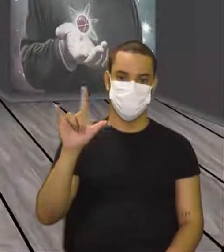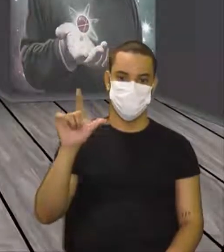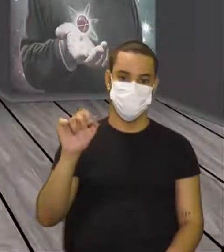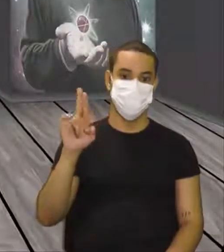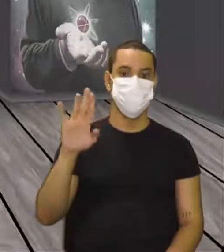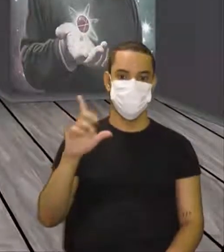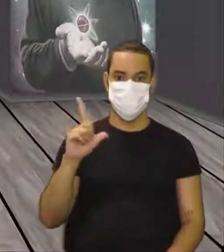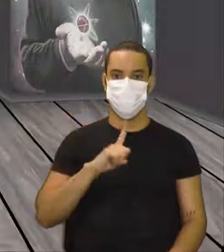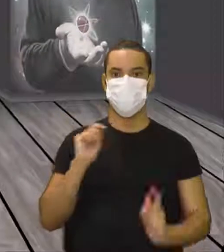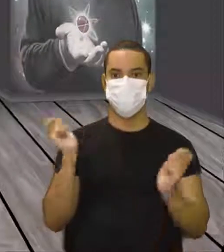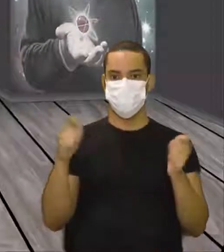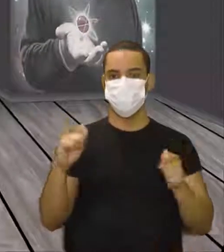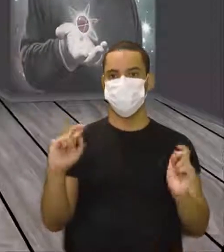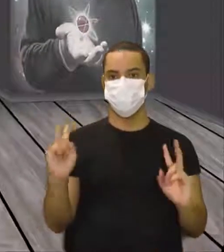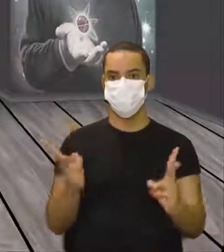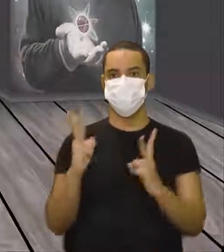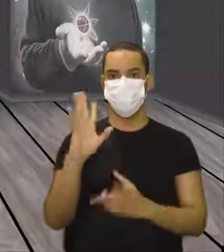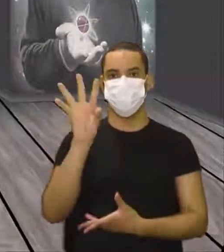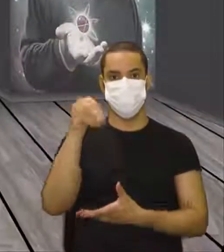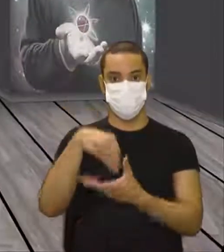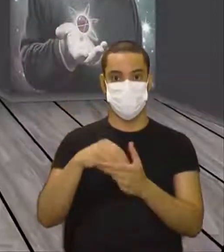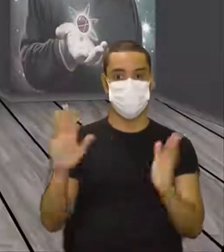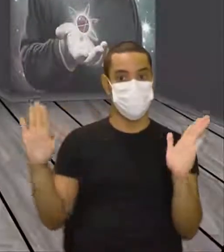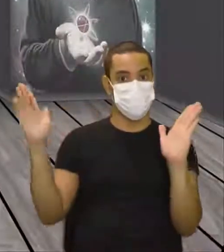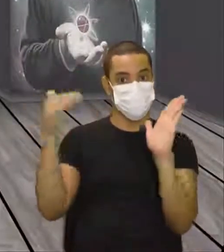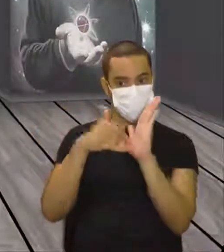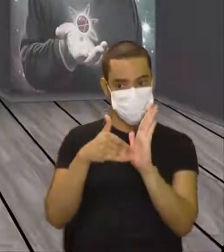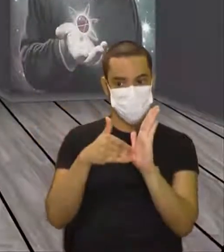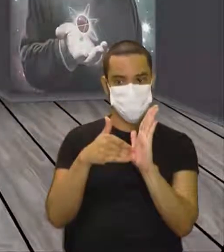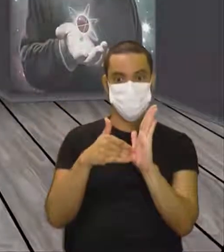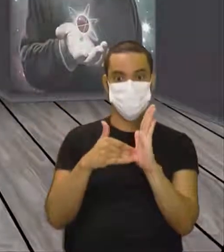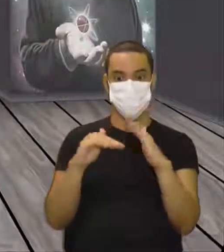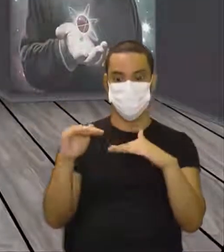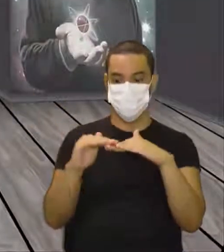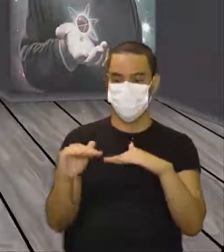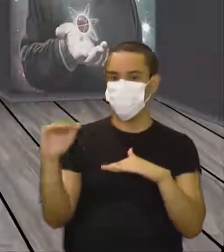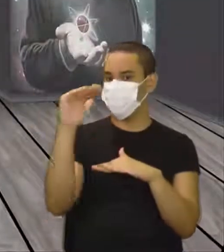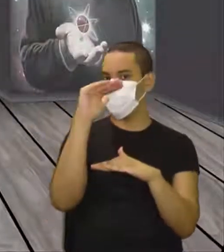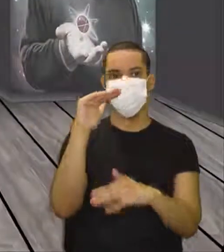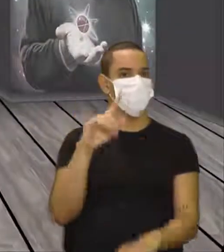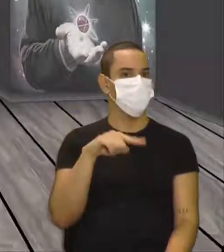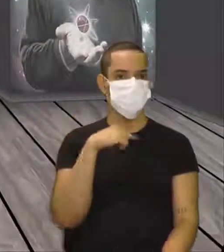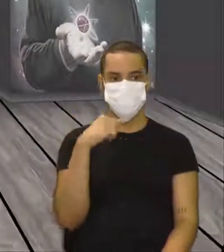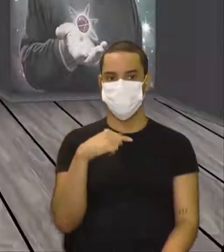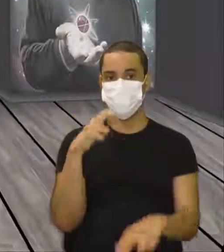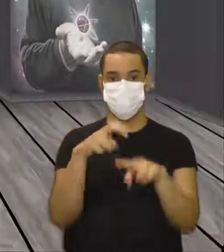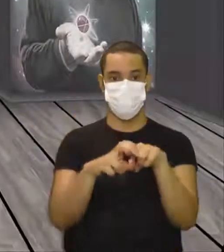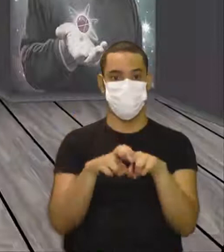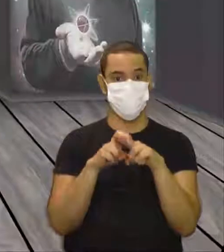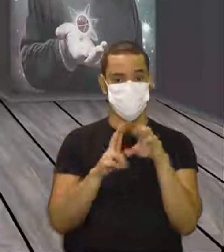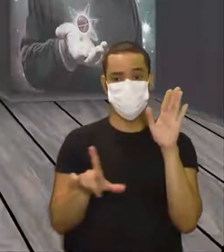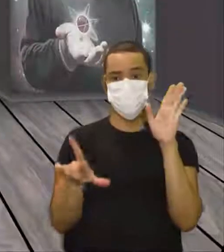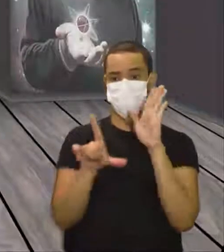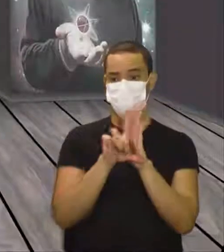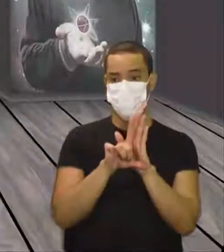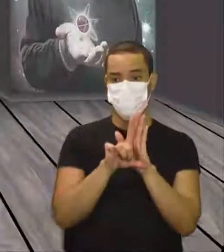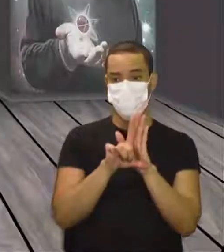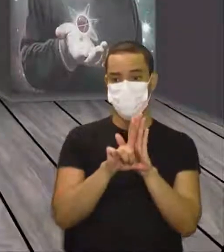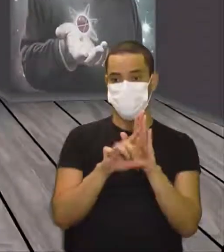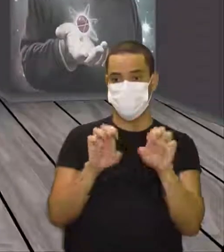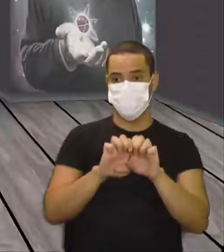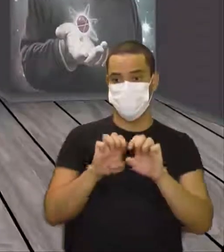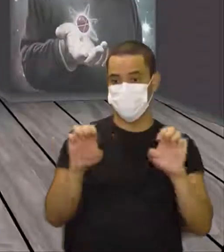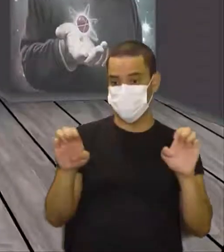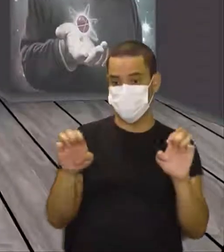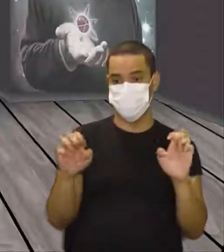são válidas, até esse valor. Acima disso que não vale. Então, praticamente, as leis, as equações